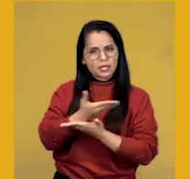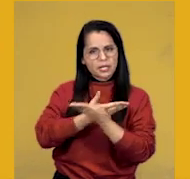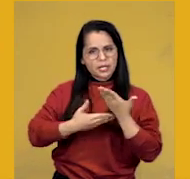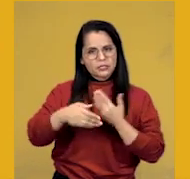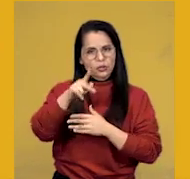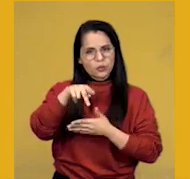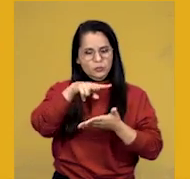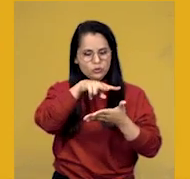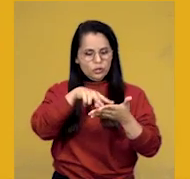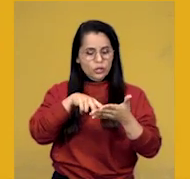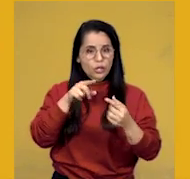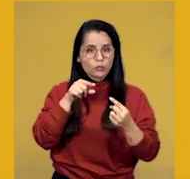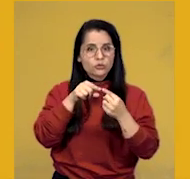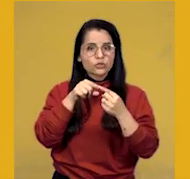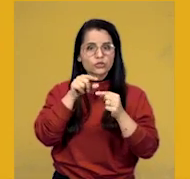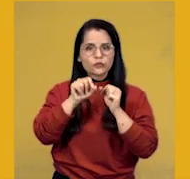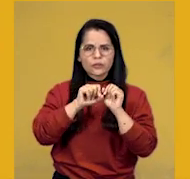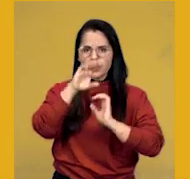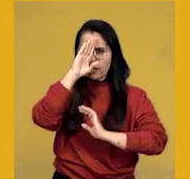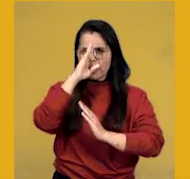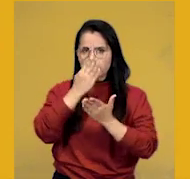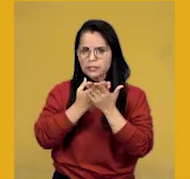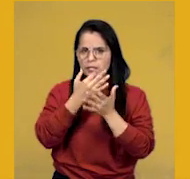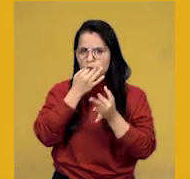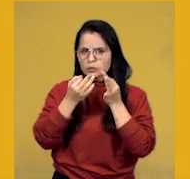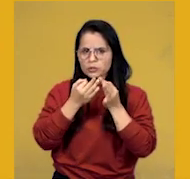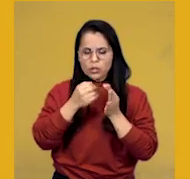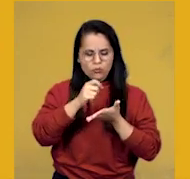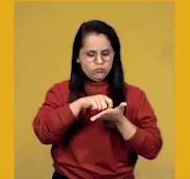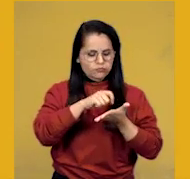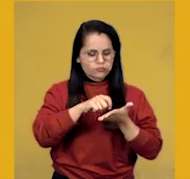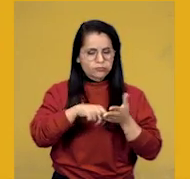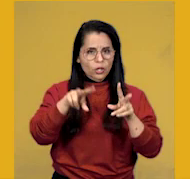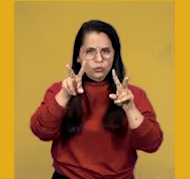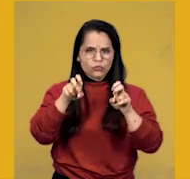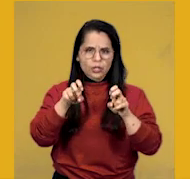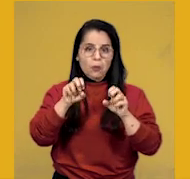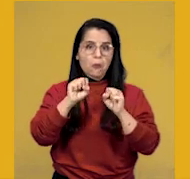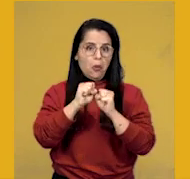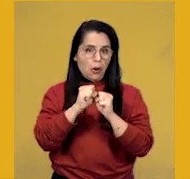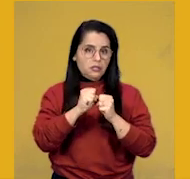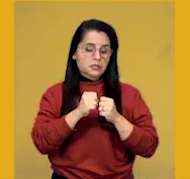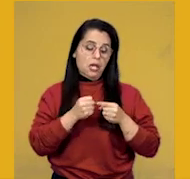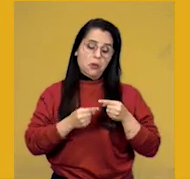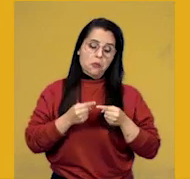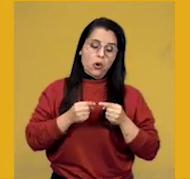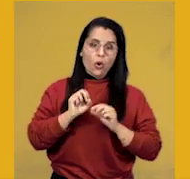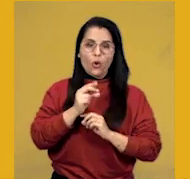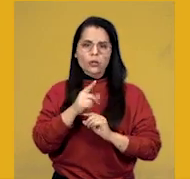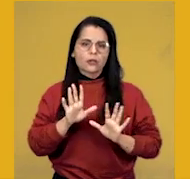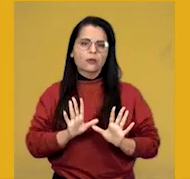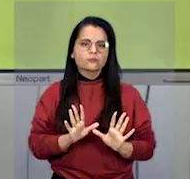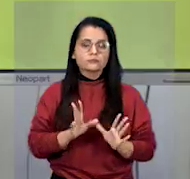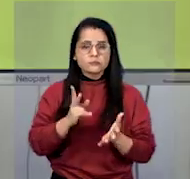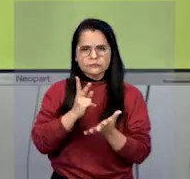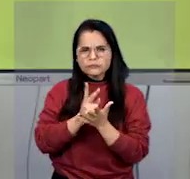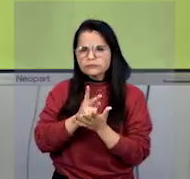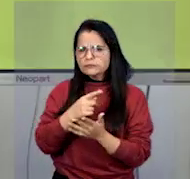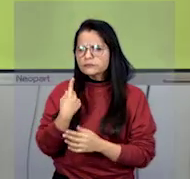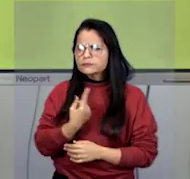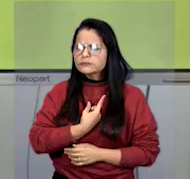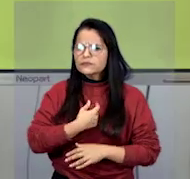leitor, cujo objetivo é fazê-lo crer na opinião do autor sobre um tema, polêmico ou não. Sempre que nós